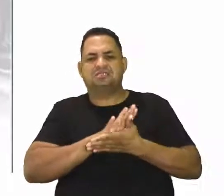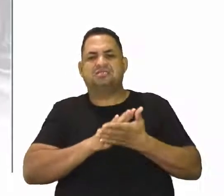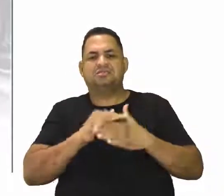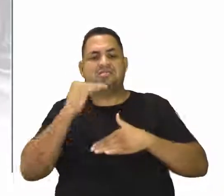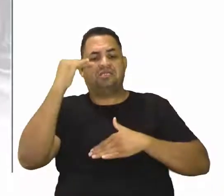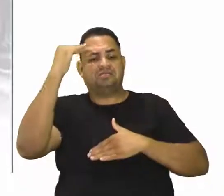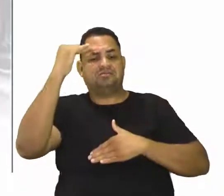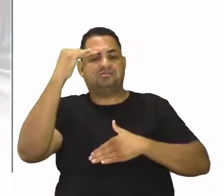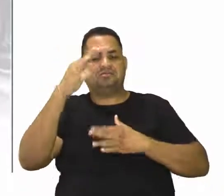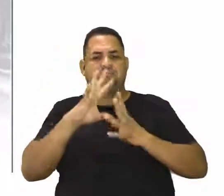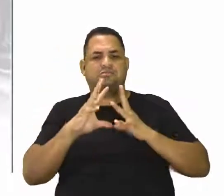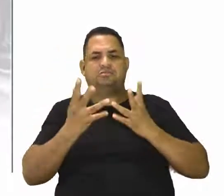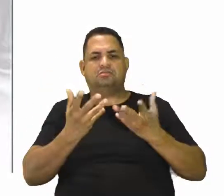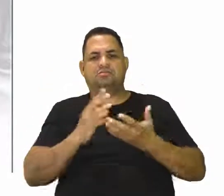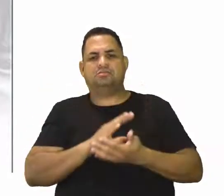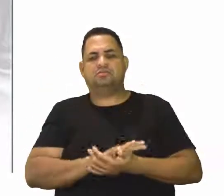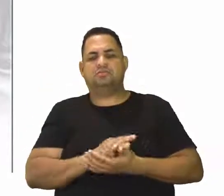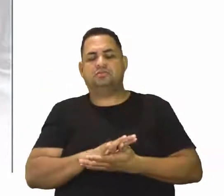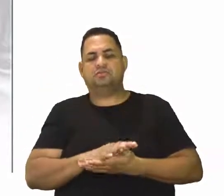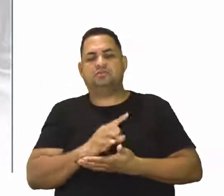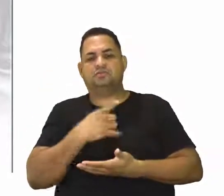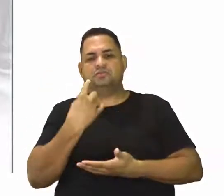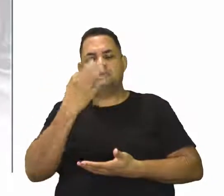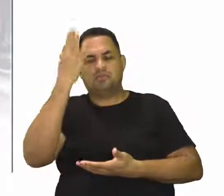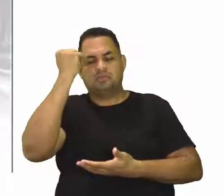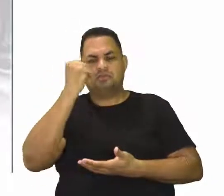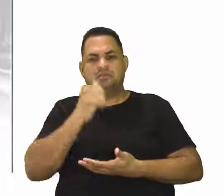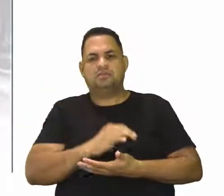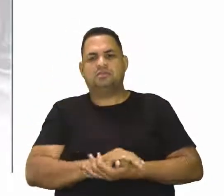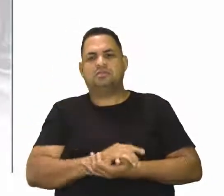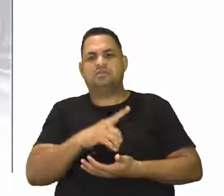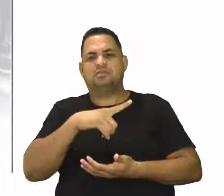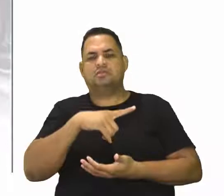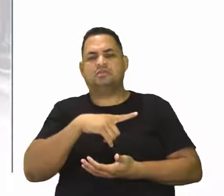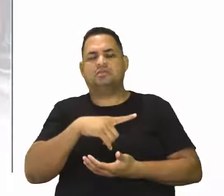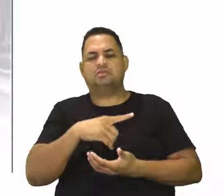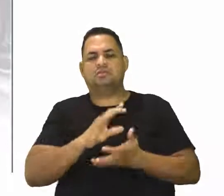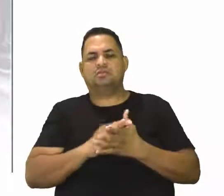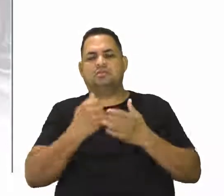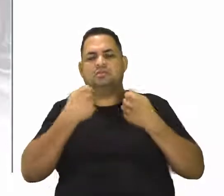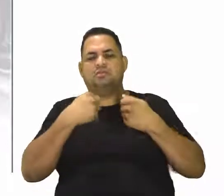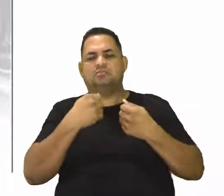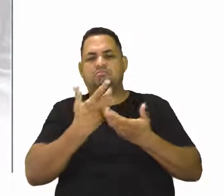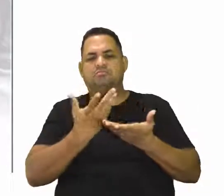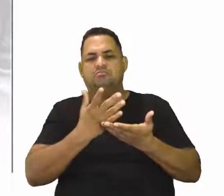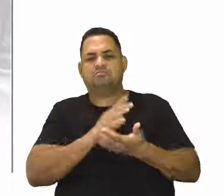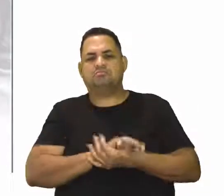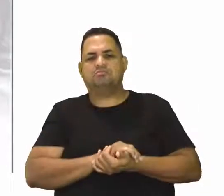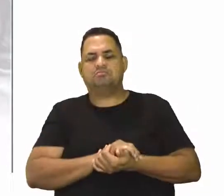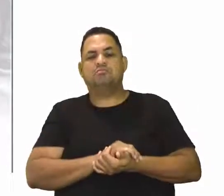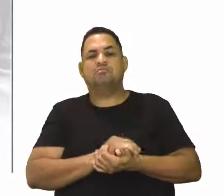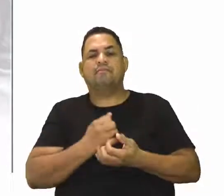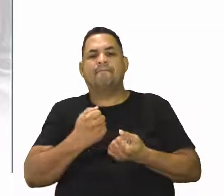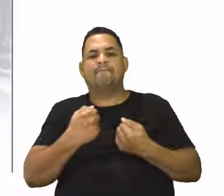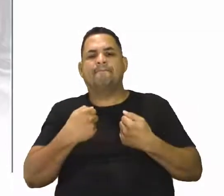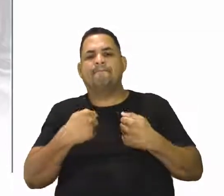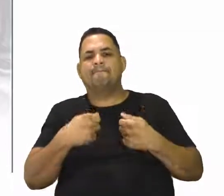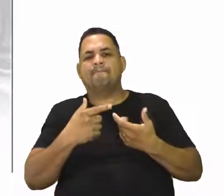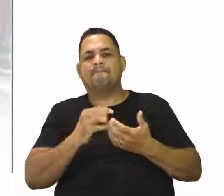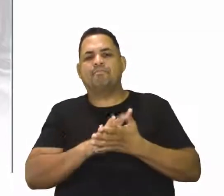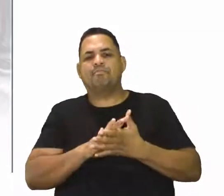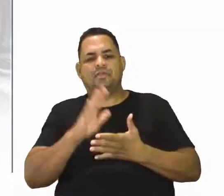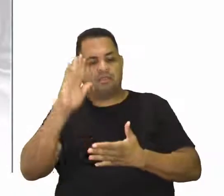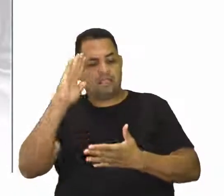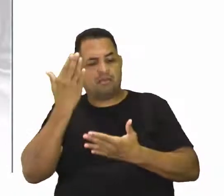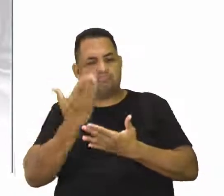quem tá lá em cima Todos nós sabemos disso é que tem esse poder de pessoas ao né esse poder de